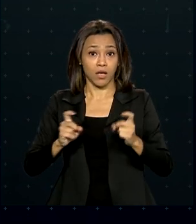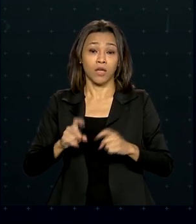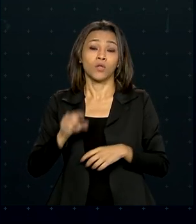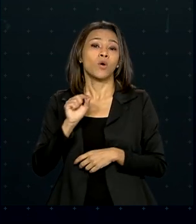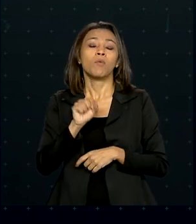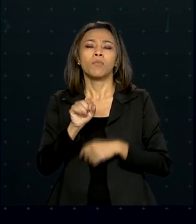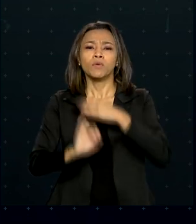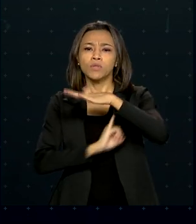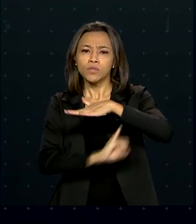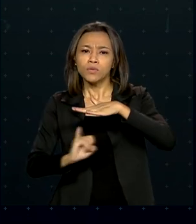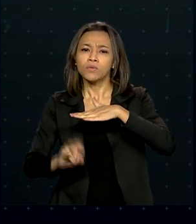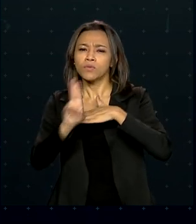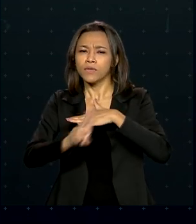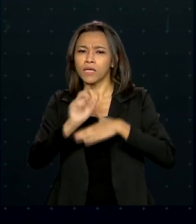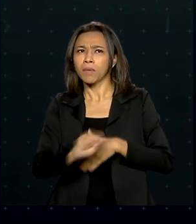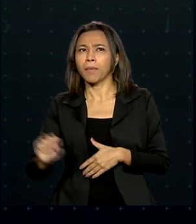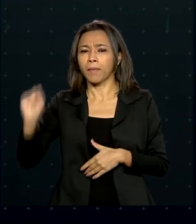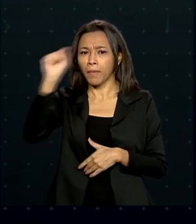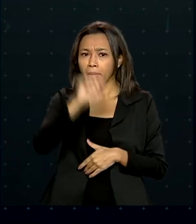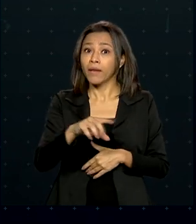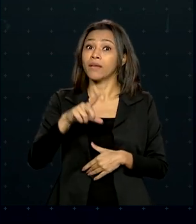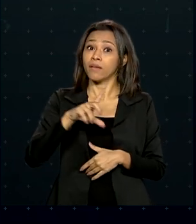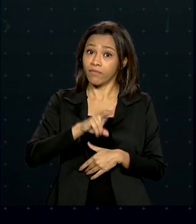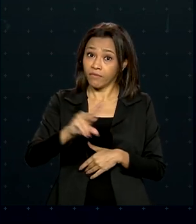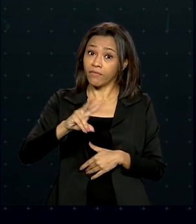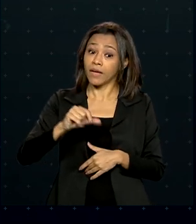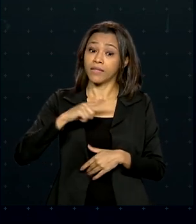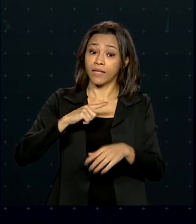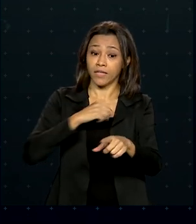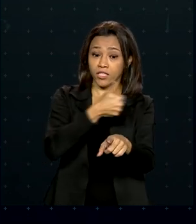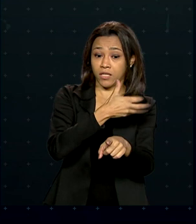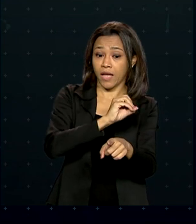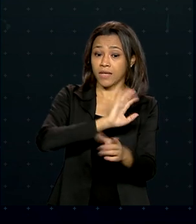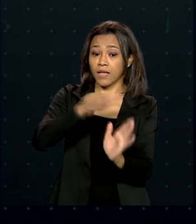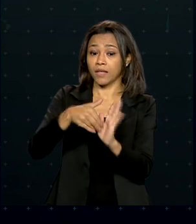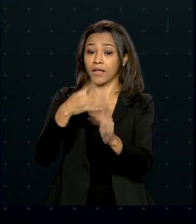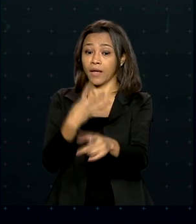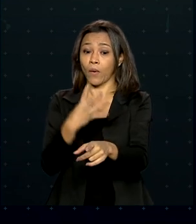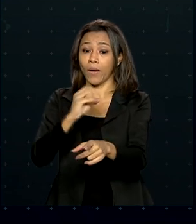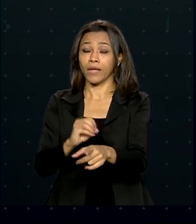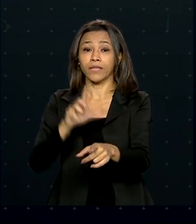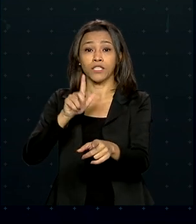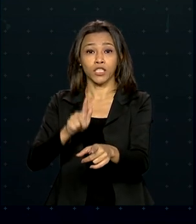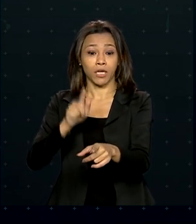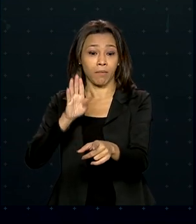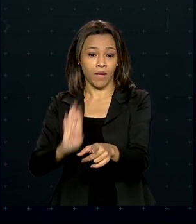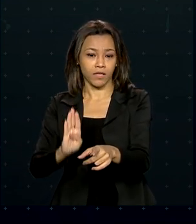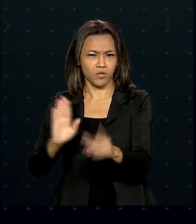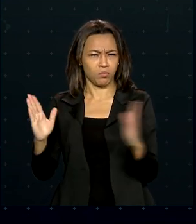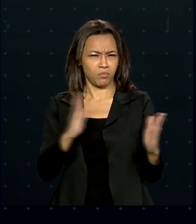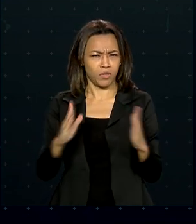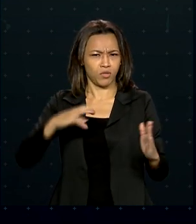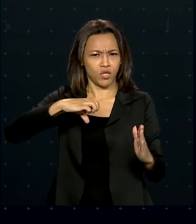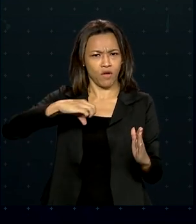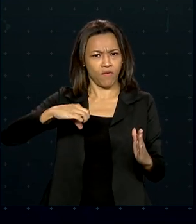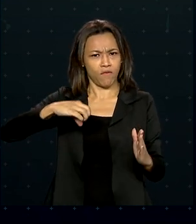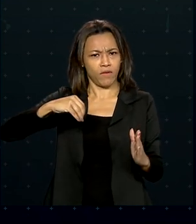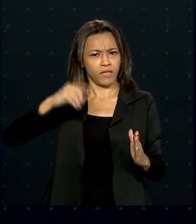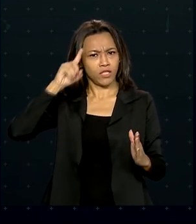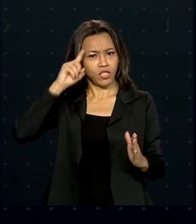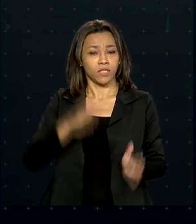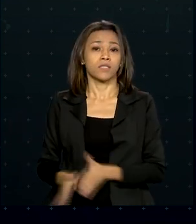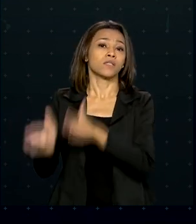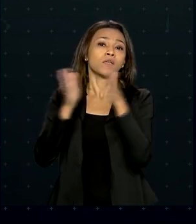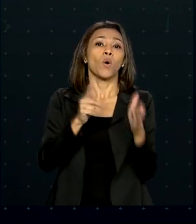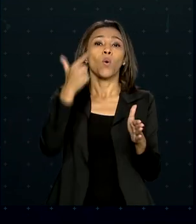e ter um crédito de 10 a 40 gb com validade de 90 dias já os alunos sem nenhuma